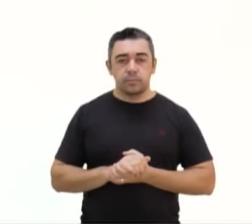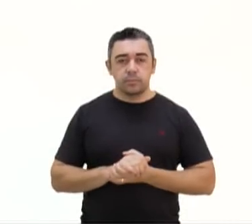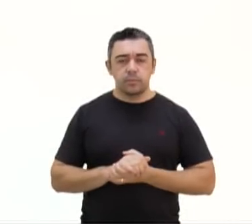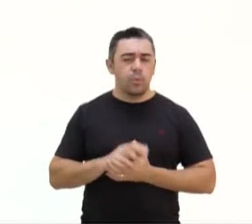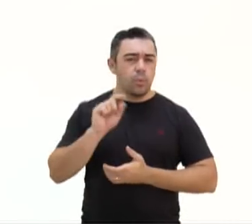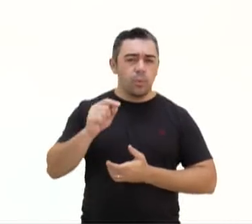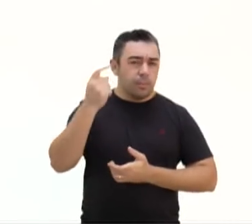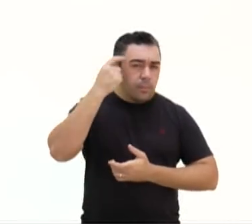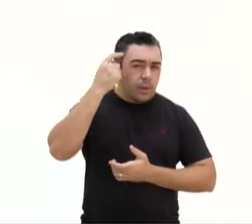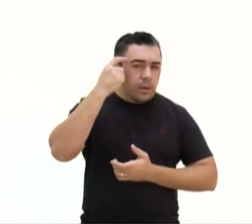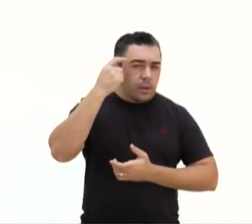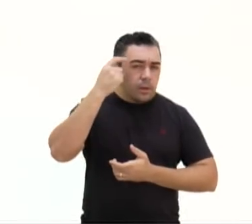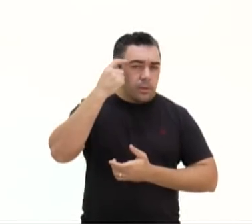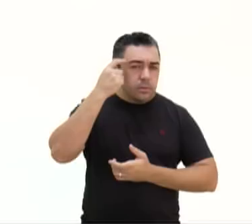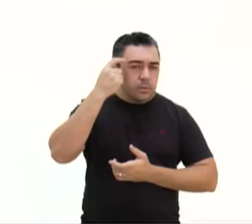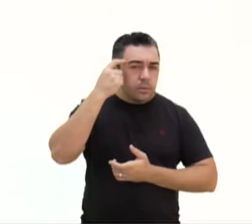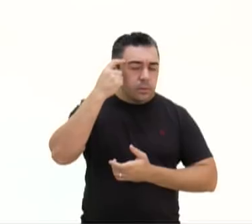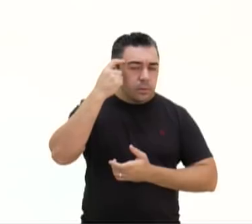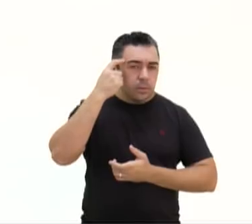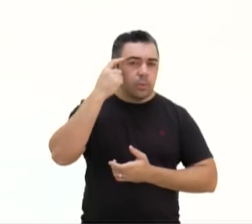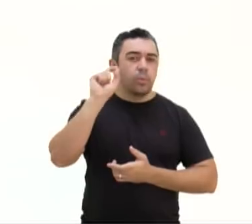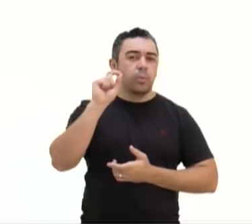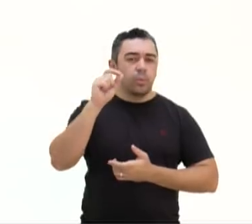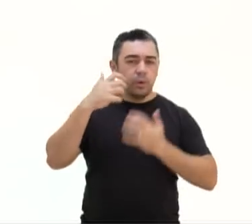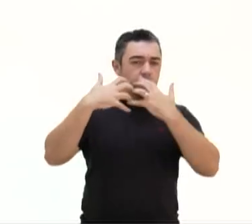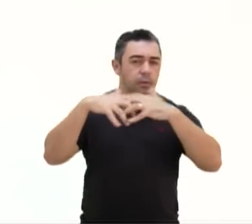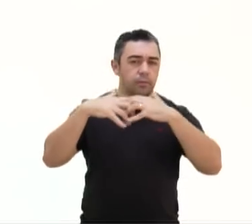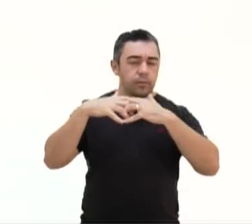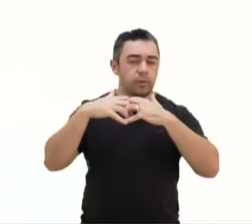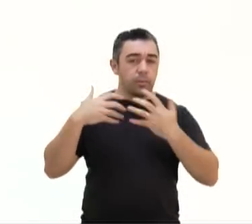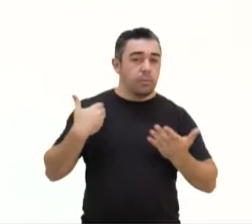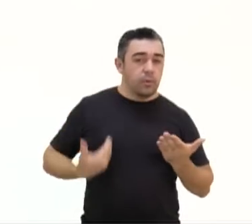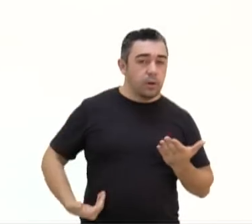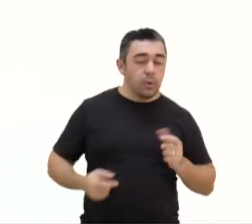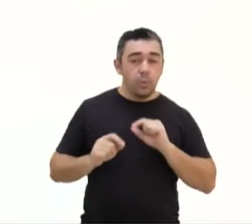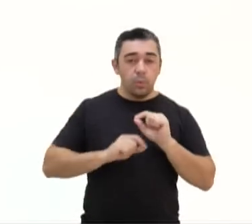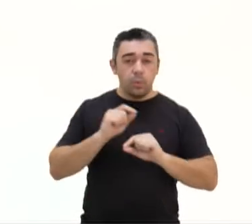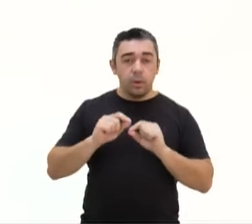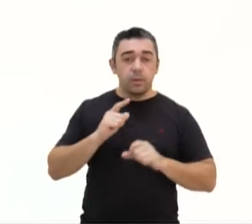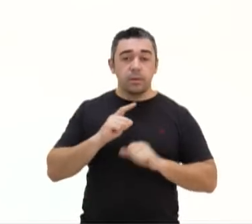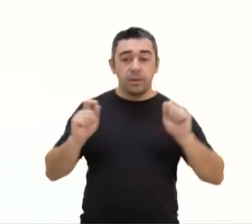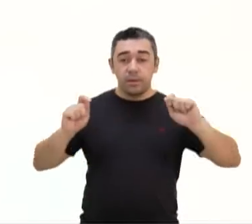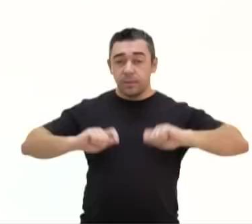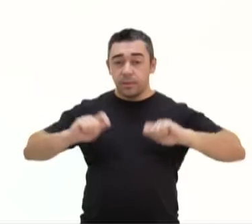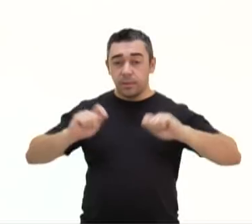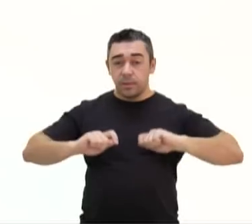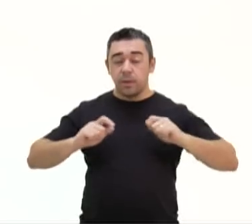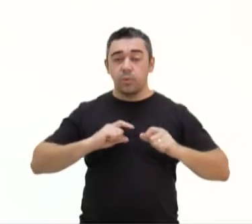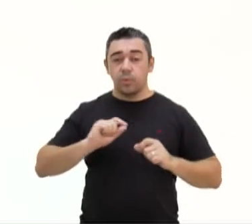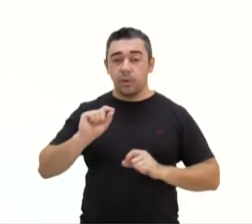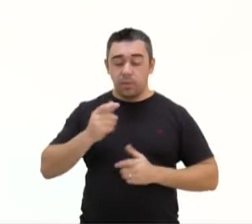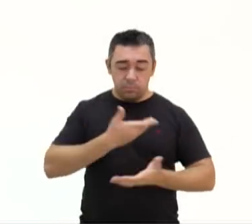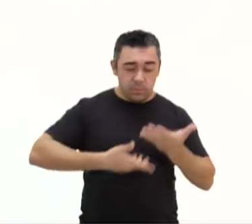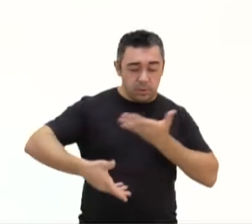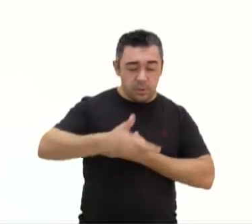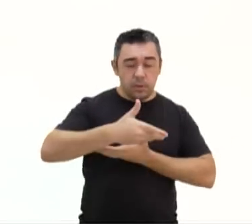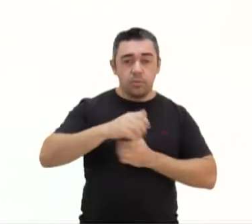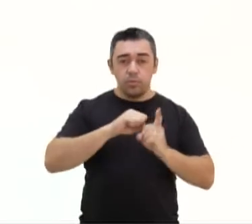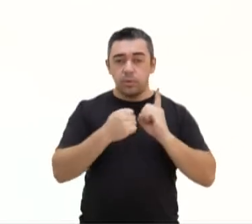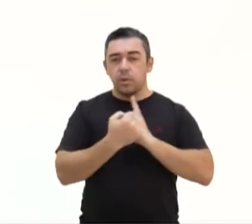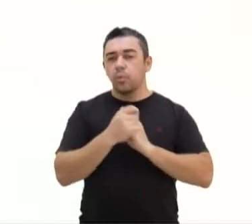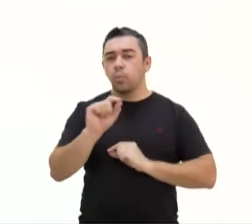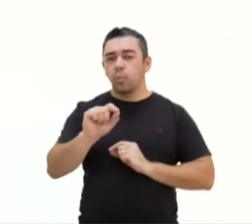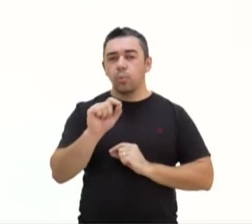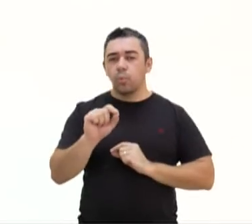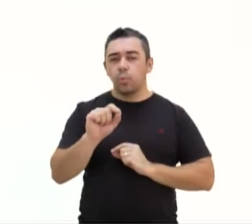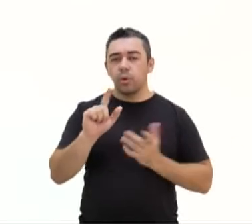uma reflexão consciente sobre os valores morais. Existe para que haja a possibilidade de convivência social. O que